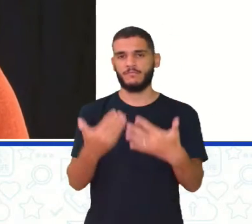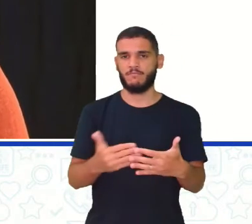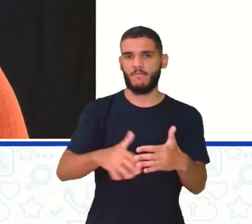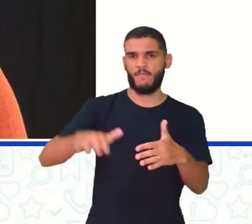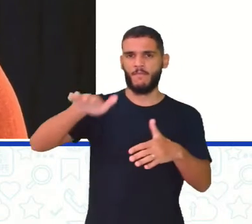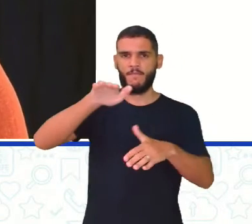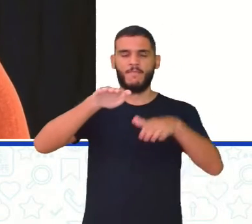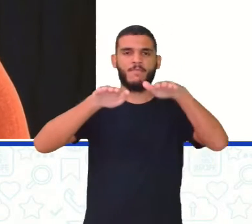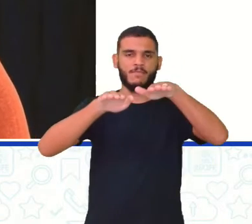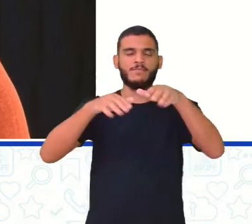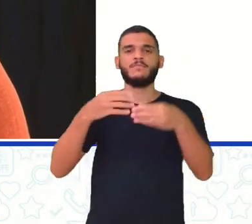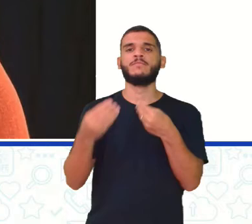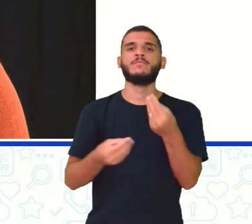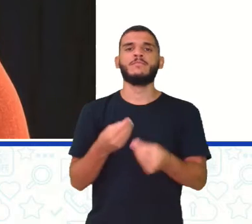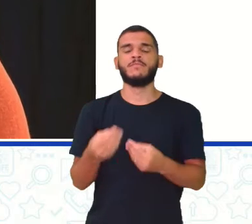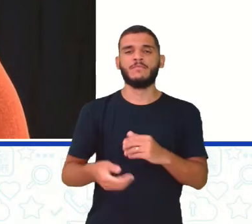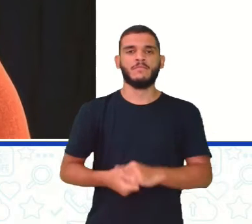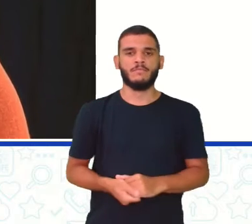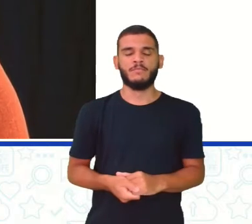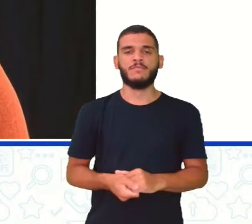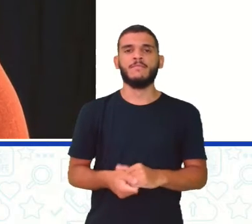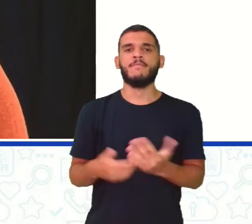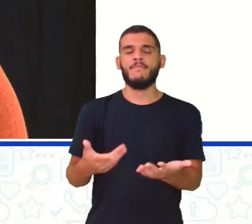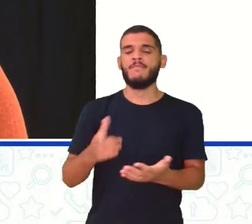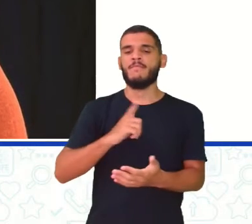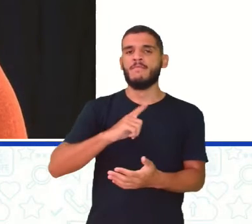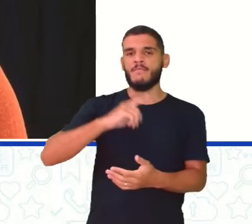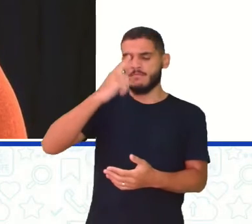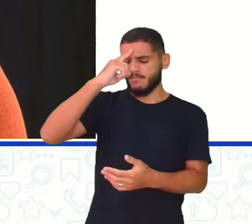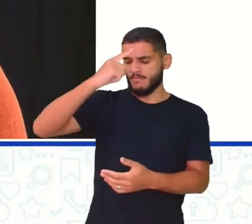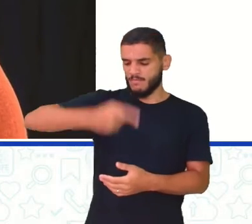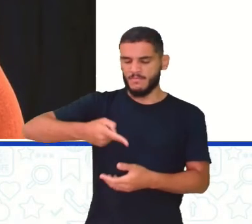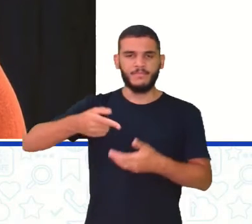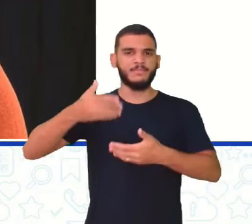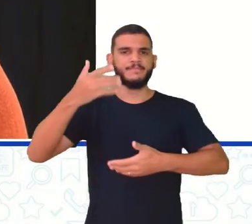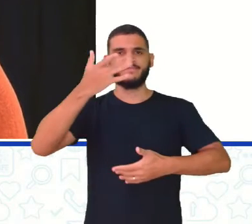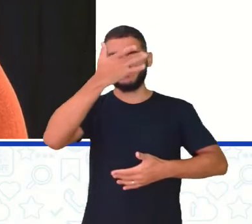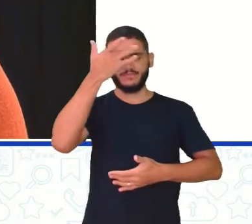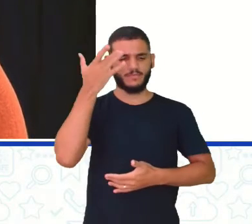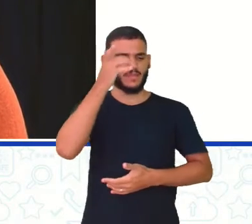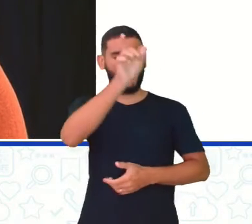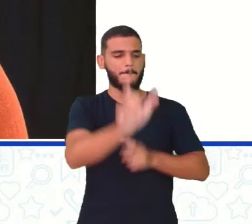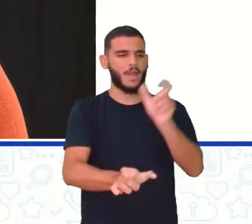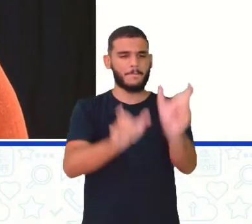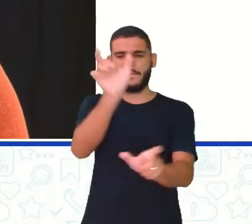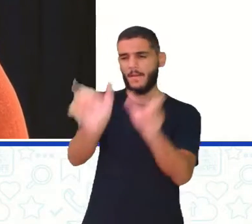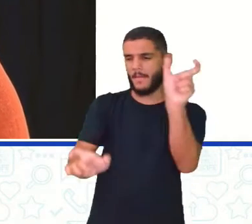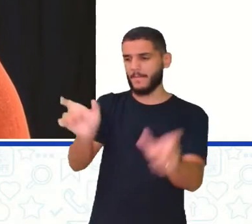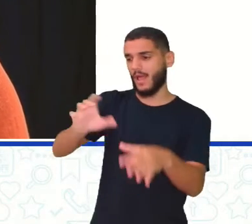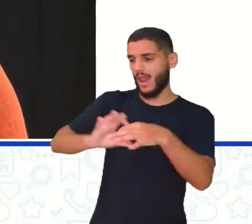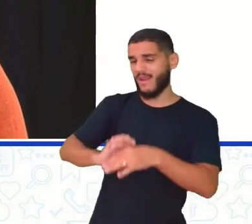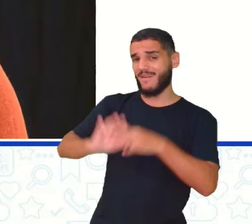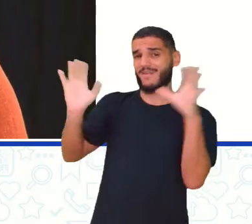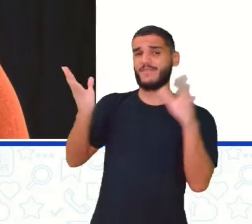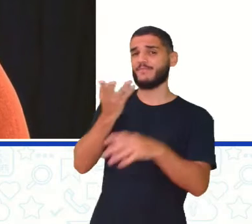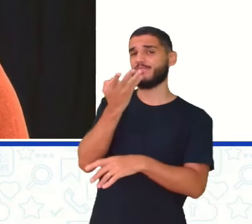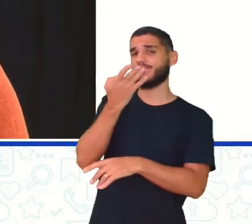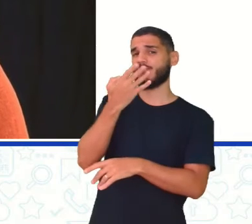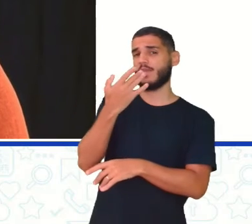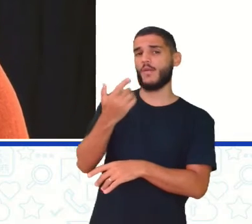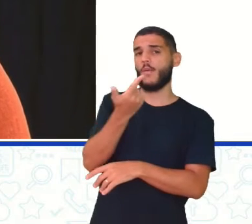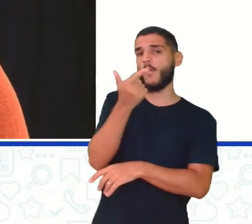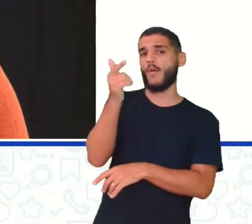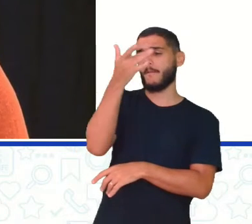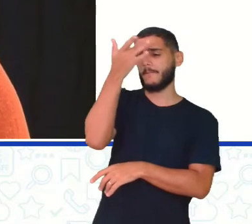hierarquias, ou seja, como submeter esse contingente imenso de pessoas livres de cor aos seus